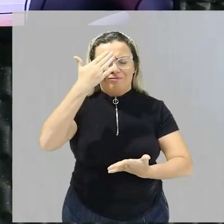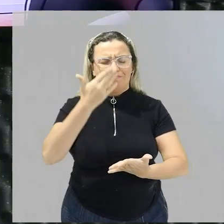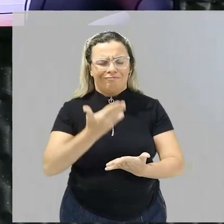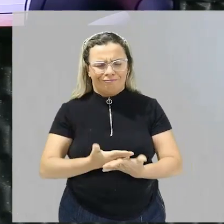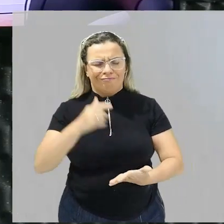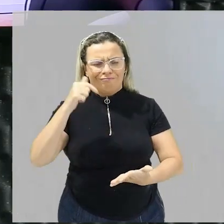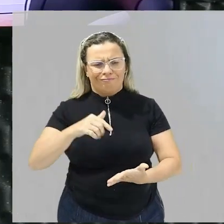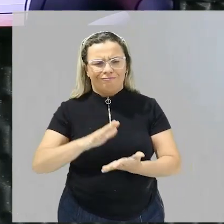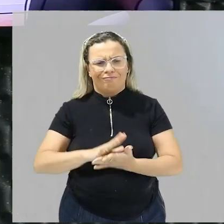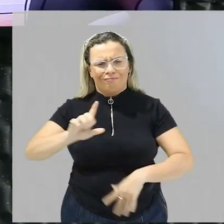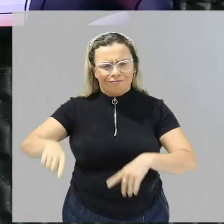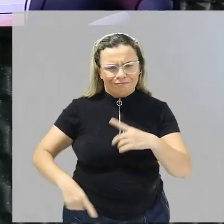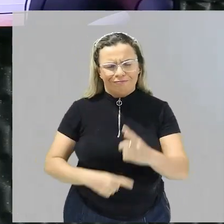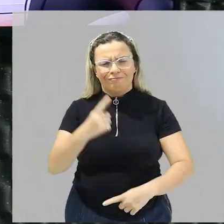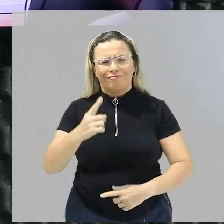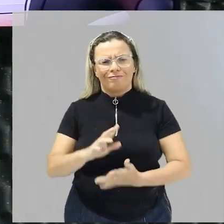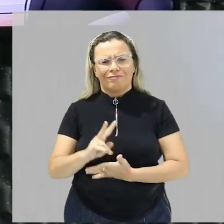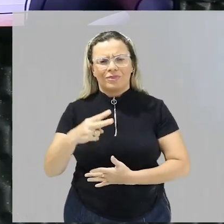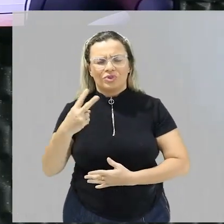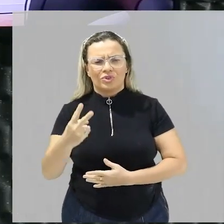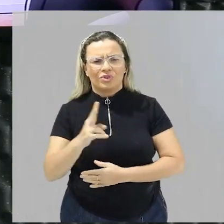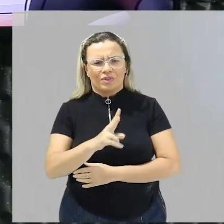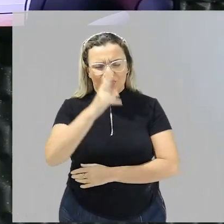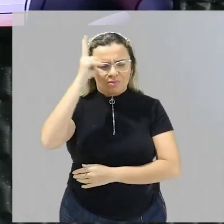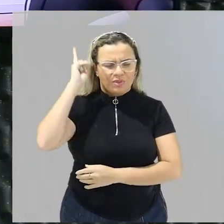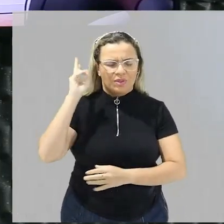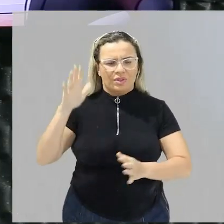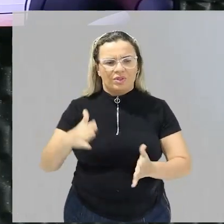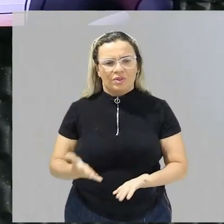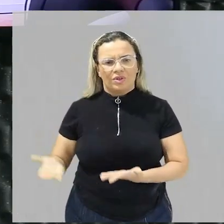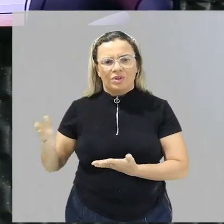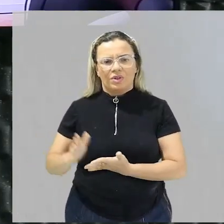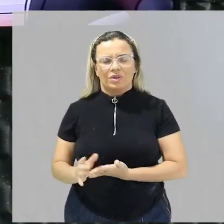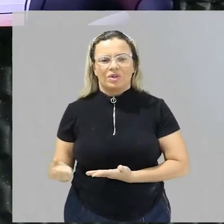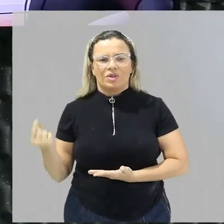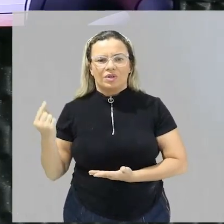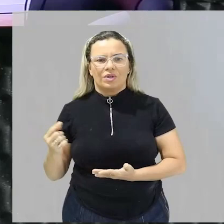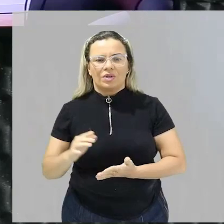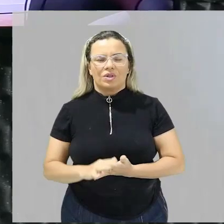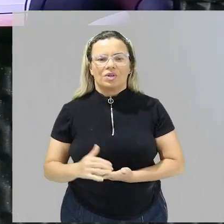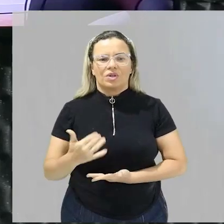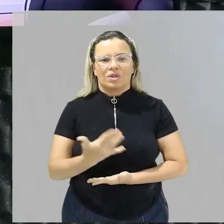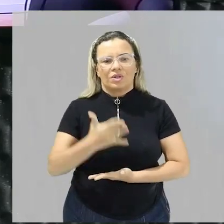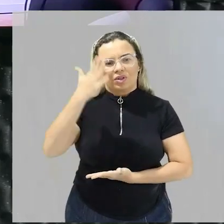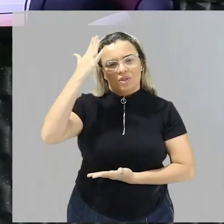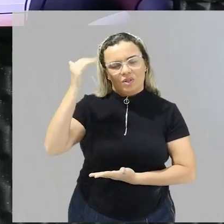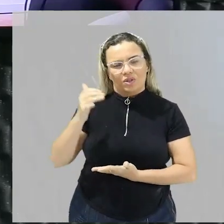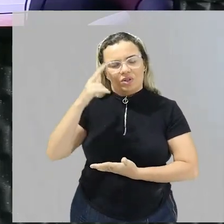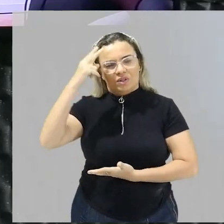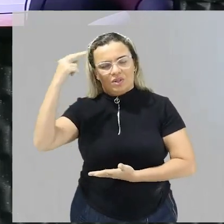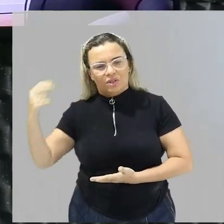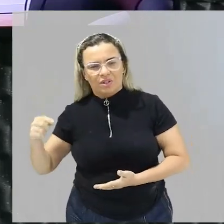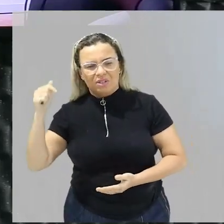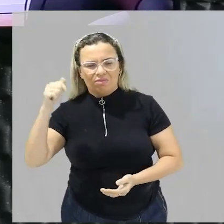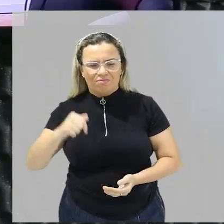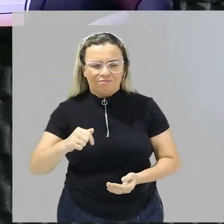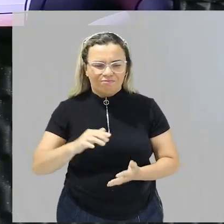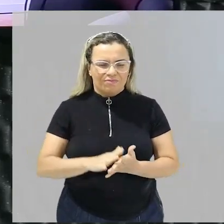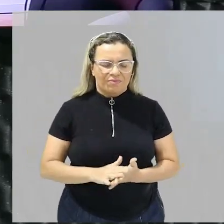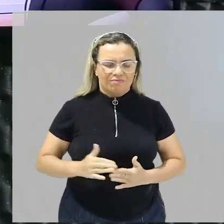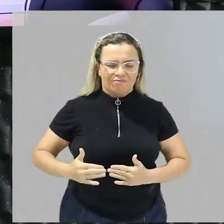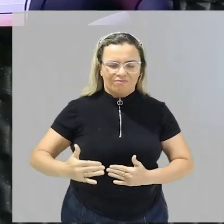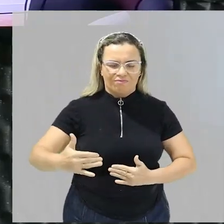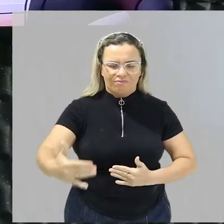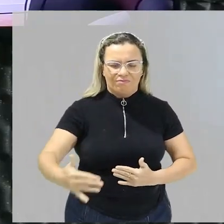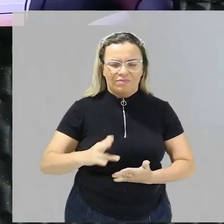ser aprovado nas duas bancas, certo? Aqui, dentro dos assuntos que nós sabemos que historicamente, sempre estão presentes